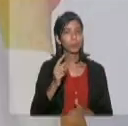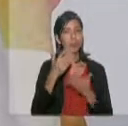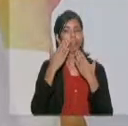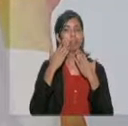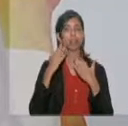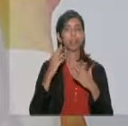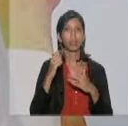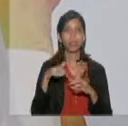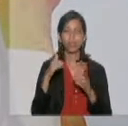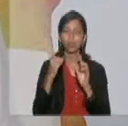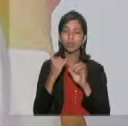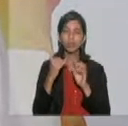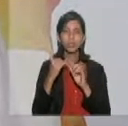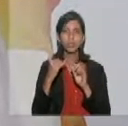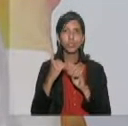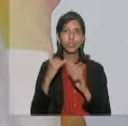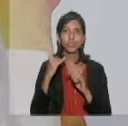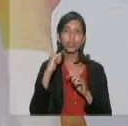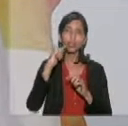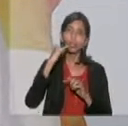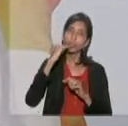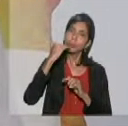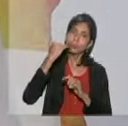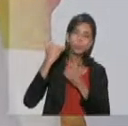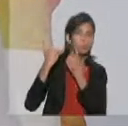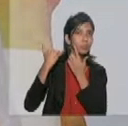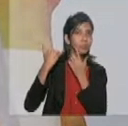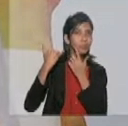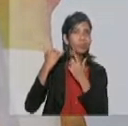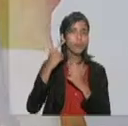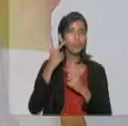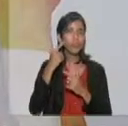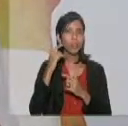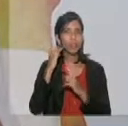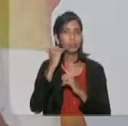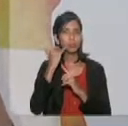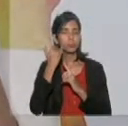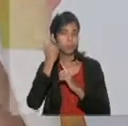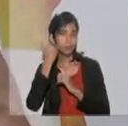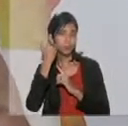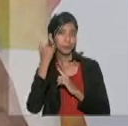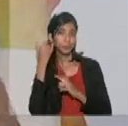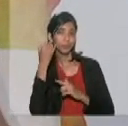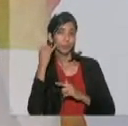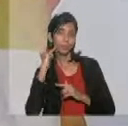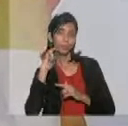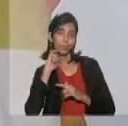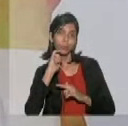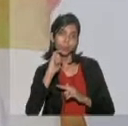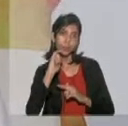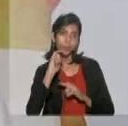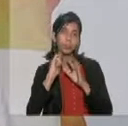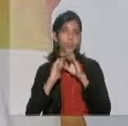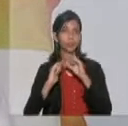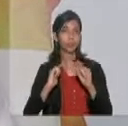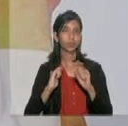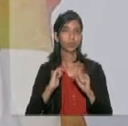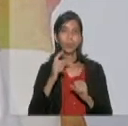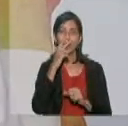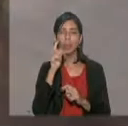baixo, e aí você dá uns tapas com o calcanhar da mão, 5 tapas firmes nas costas da criança, para aquele